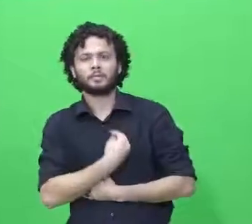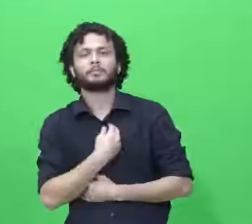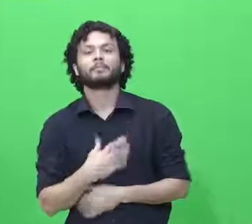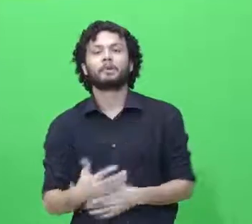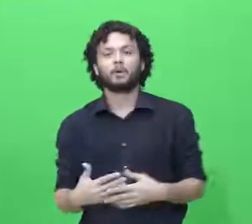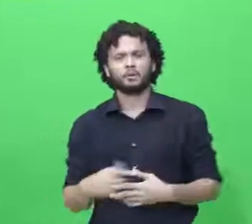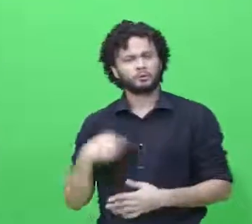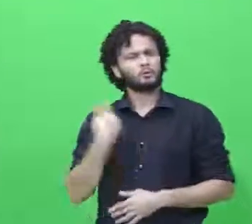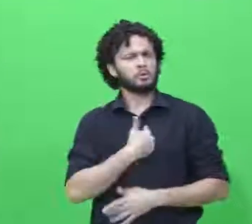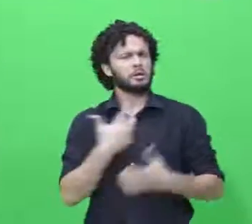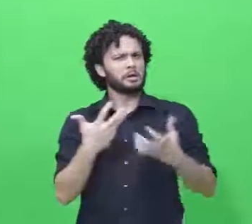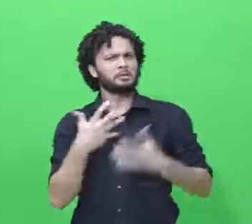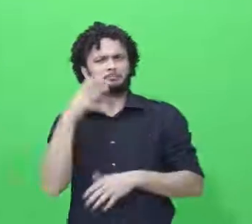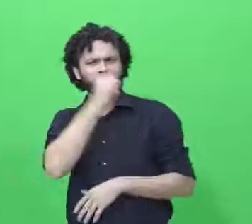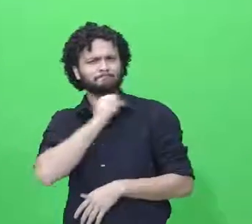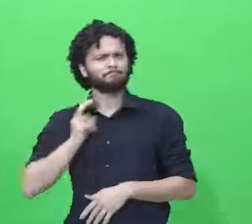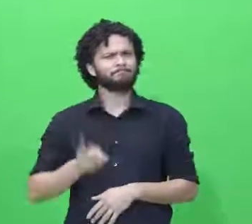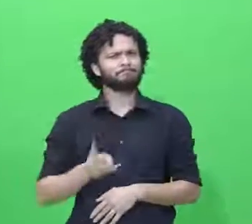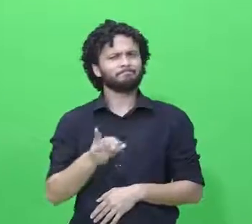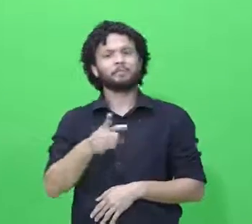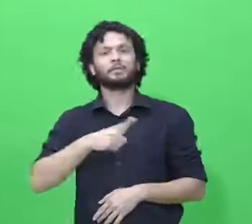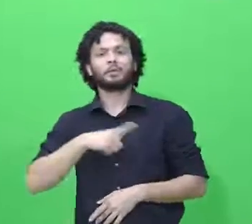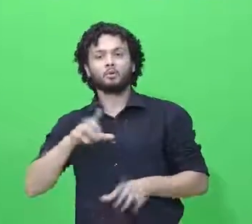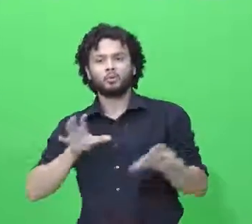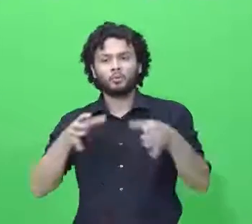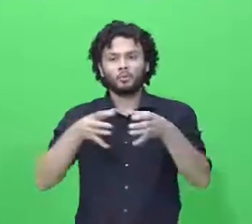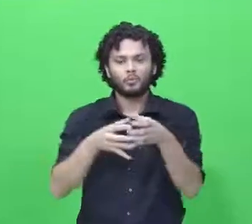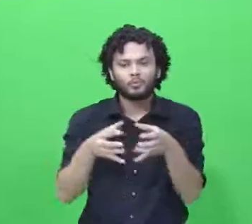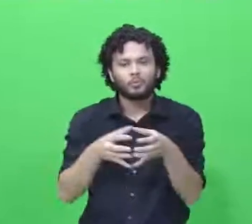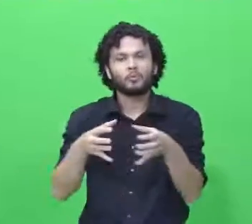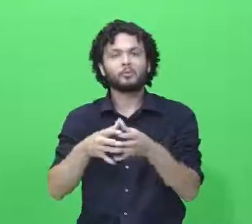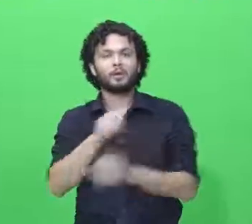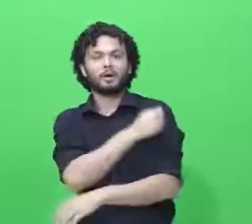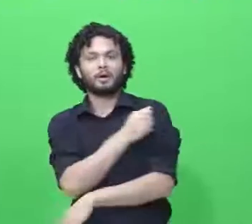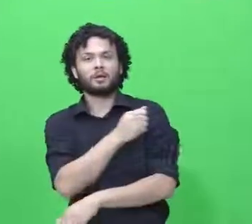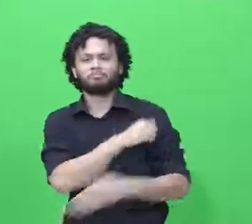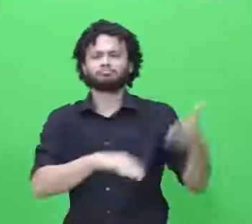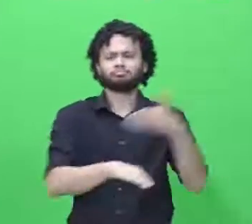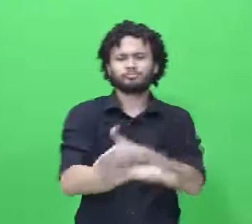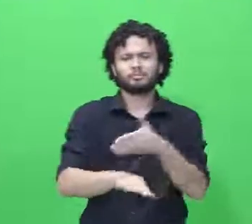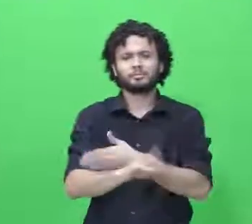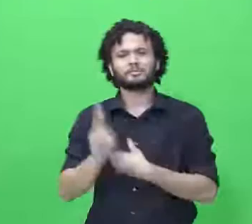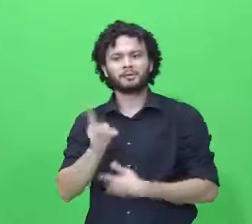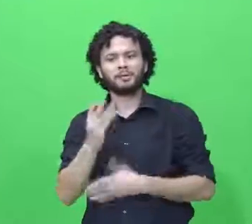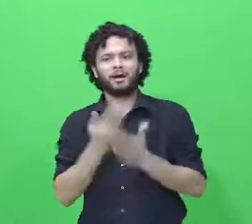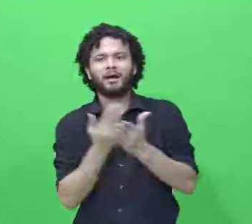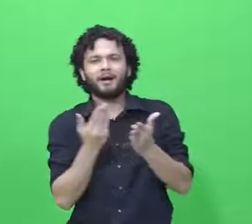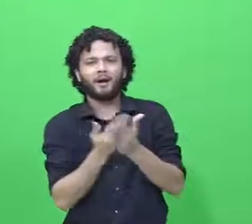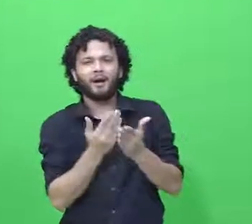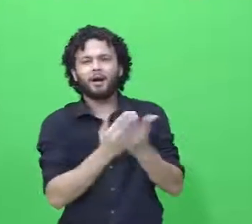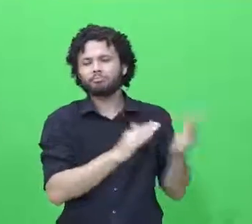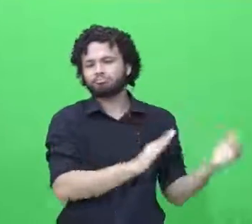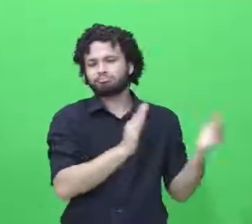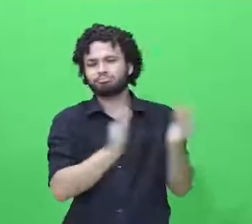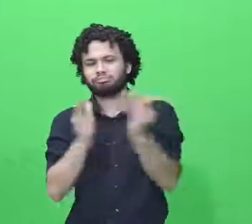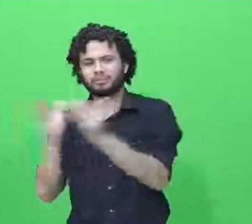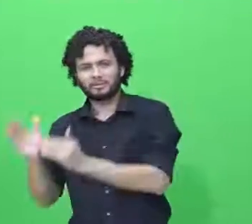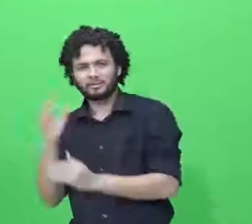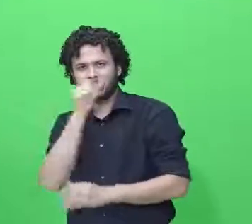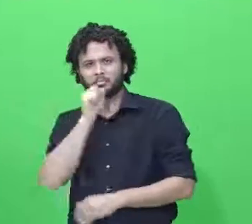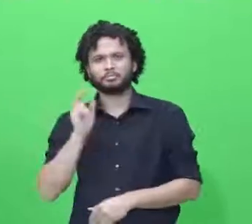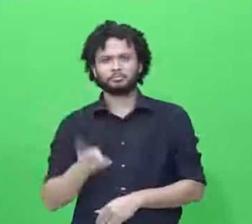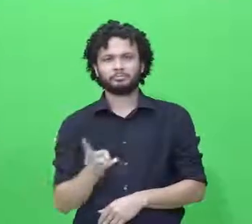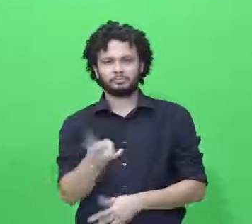nós pretendemos, todo sábado, ter um grupo de alunos aqui participando presencial nas aulas que virão a partir de